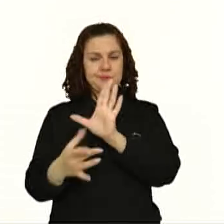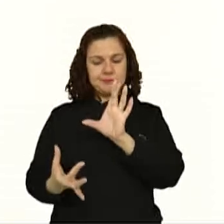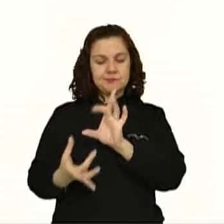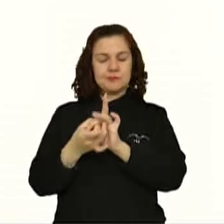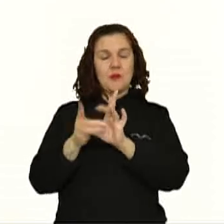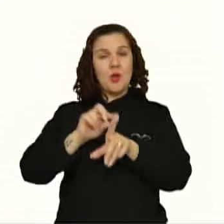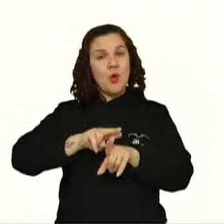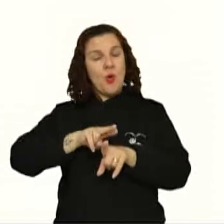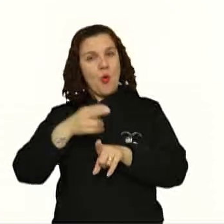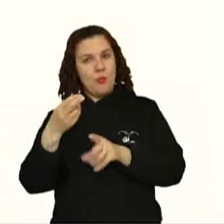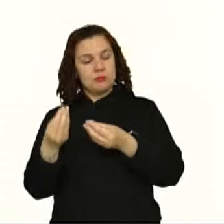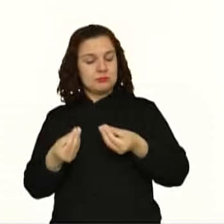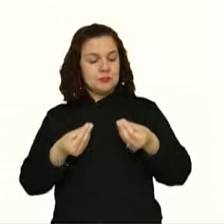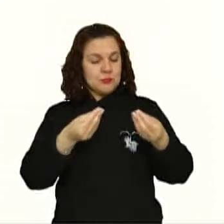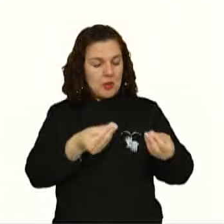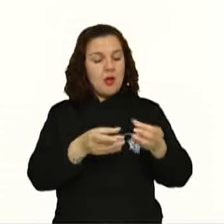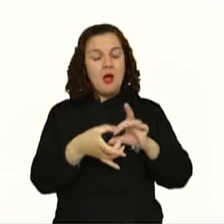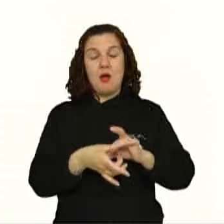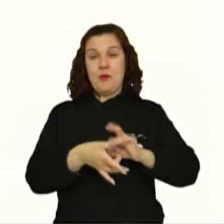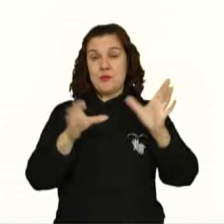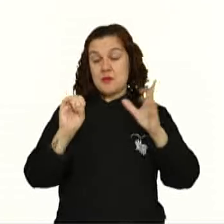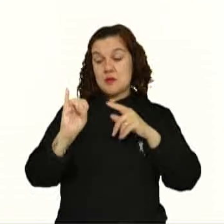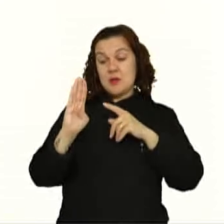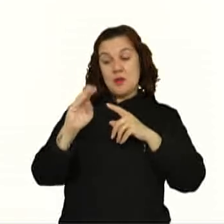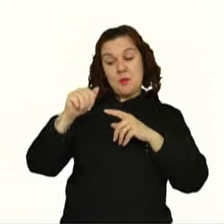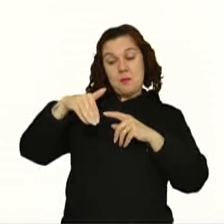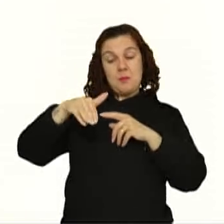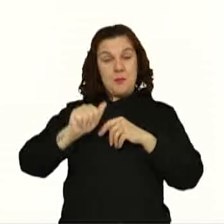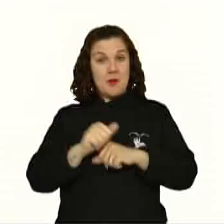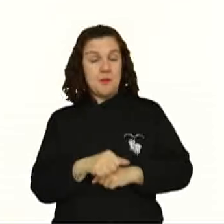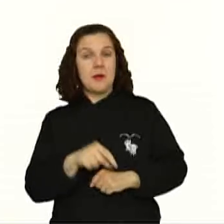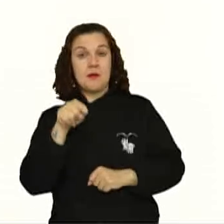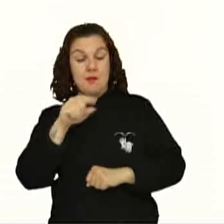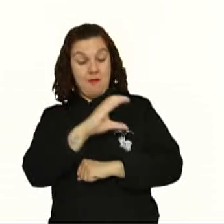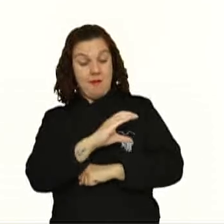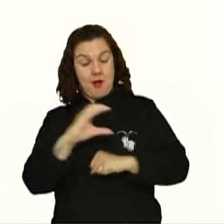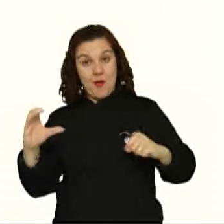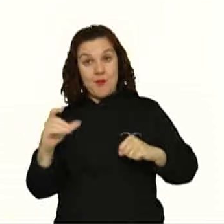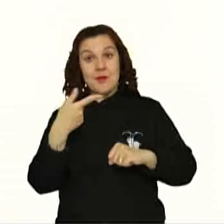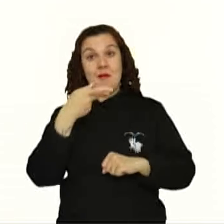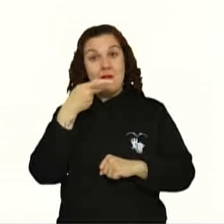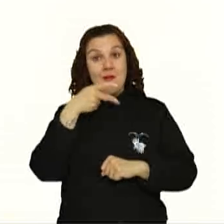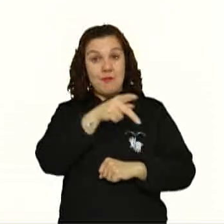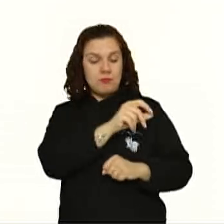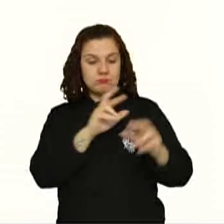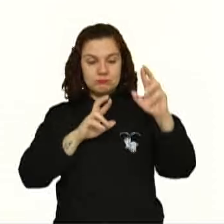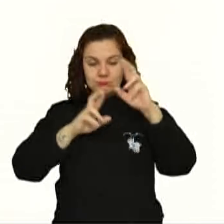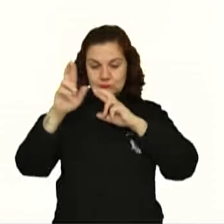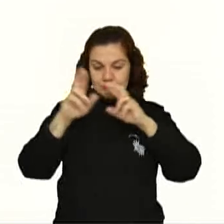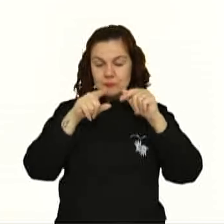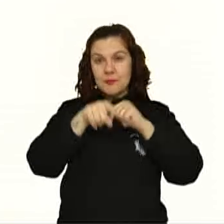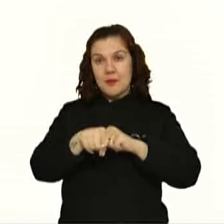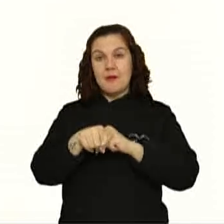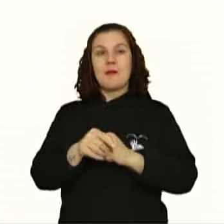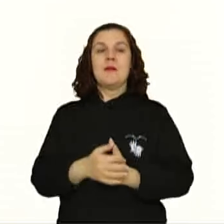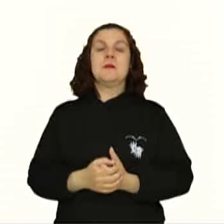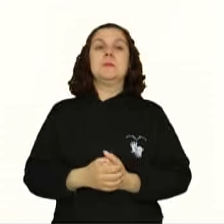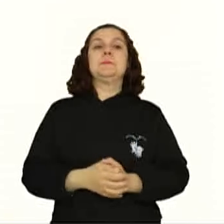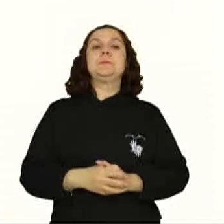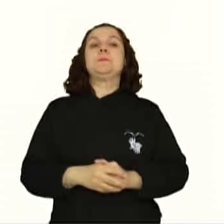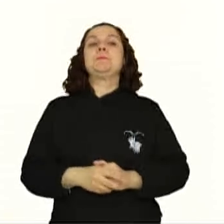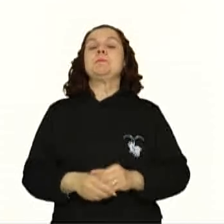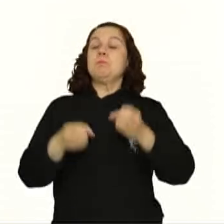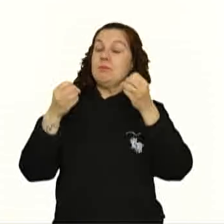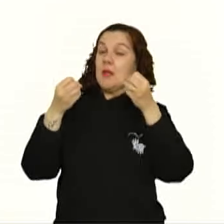ou cedidos com autorização do IBAMA. A coordenadora de monitoramento do uso da fauna e